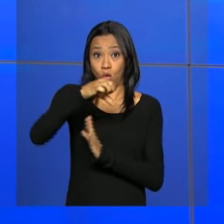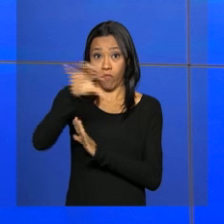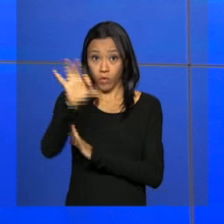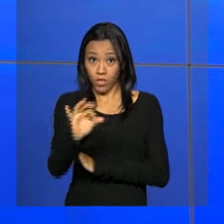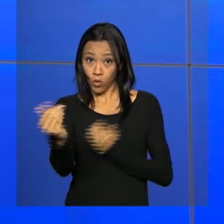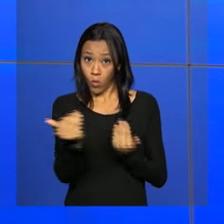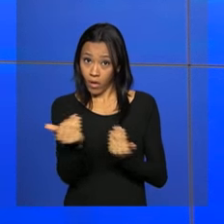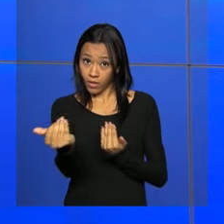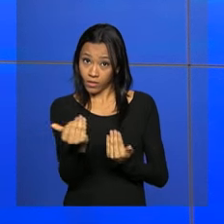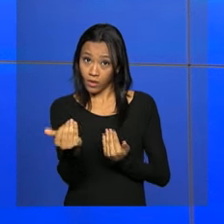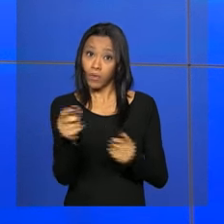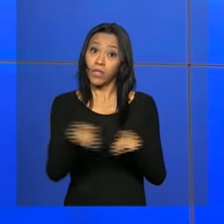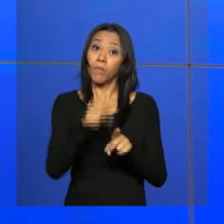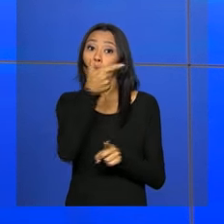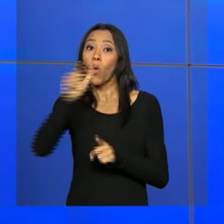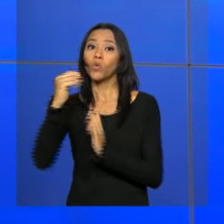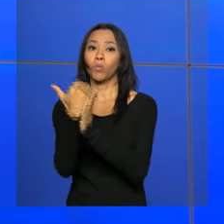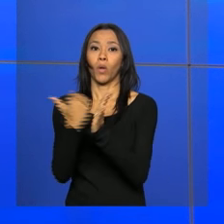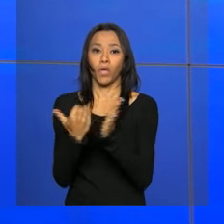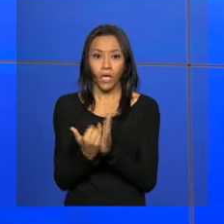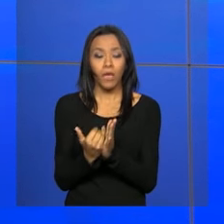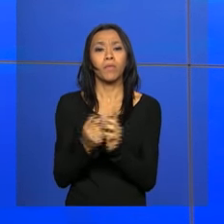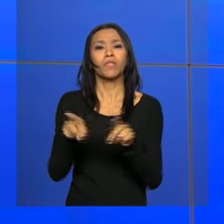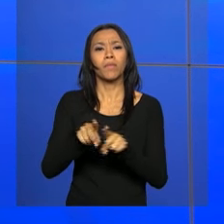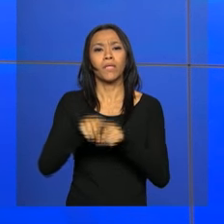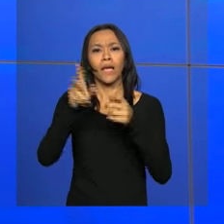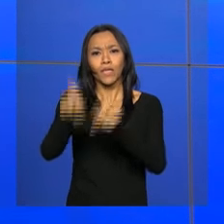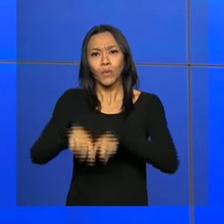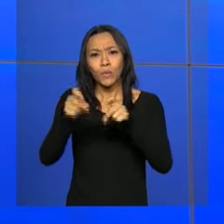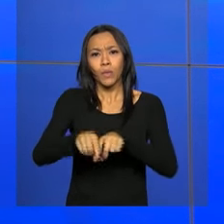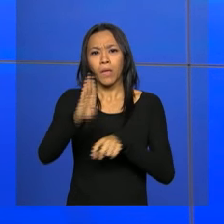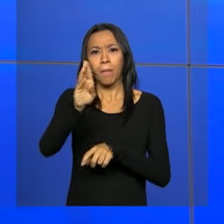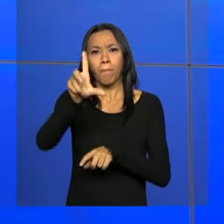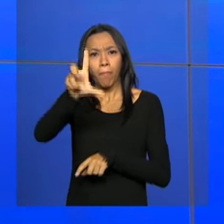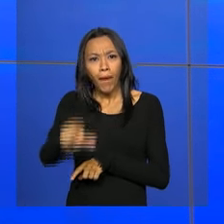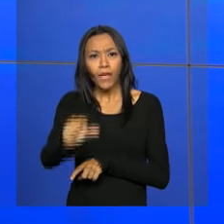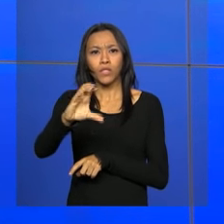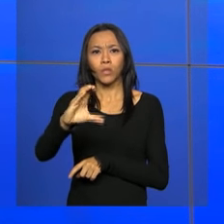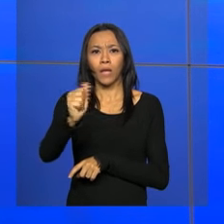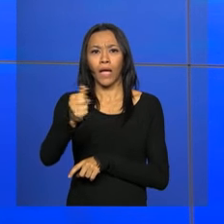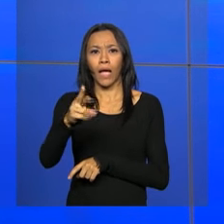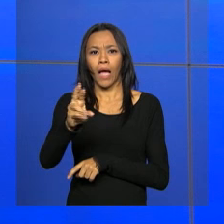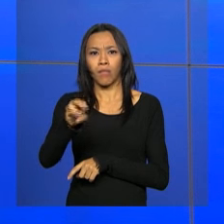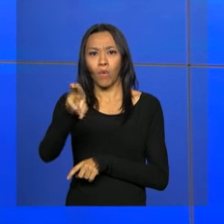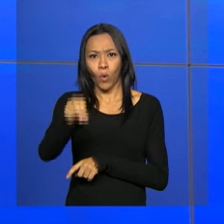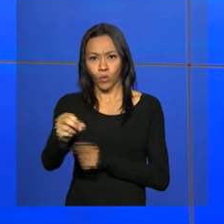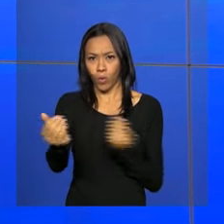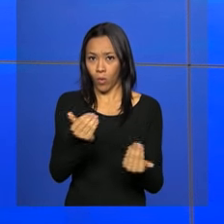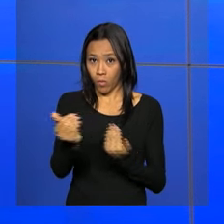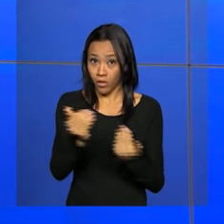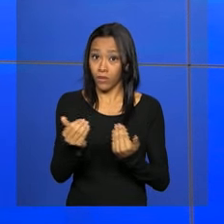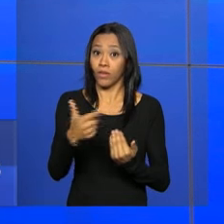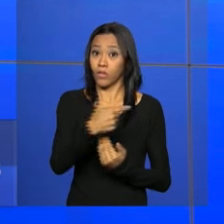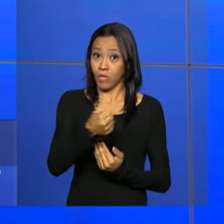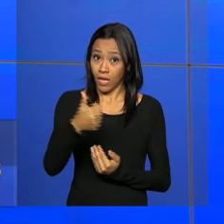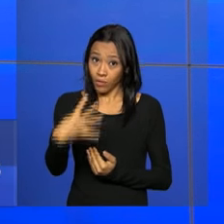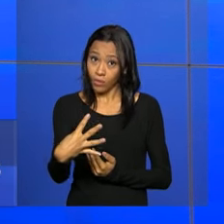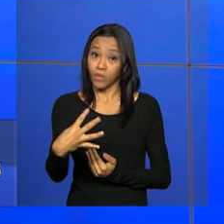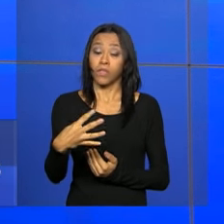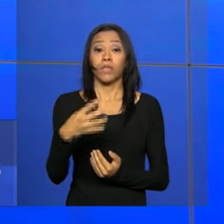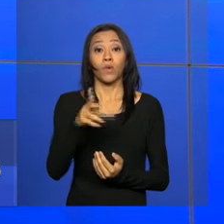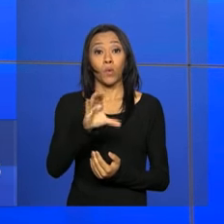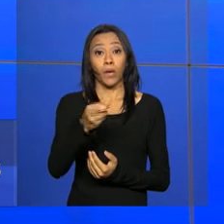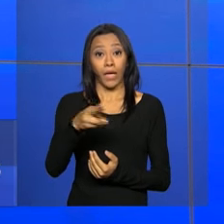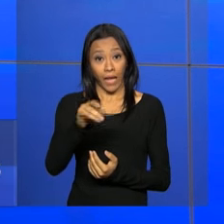anual, e do Programa Agricultura de Baixo Carbono, com um aumento de 13% frente a 2014. O crédito às